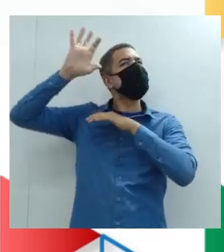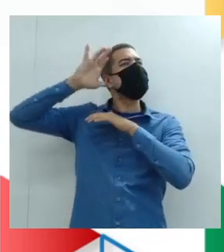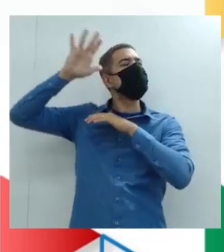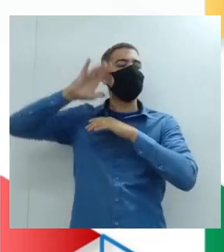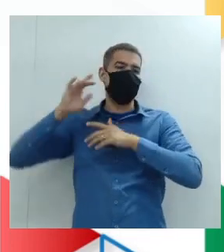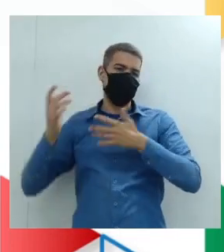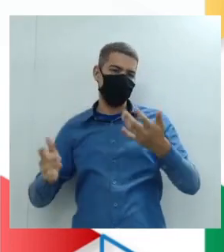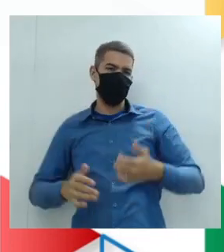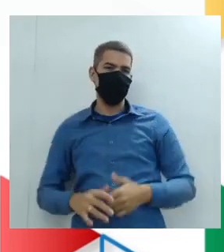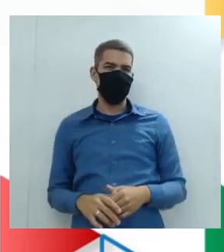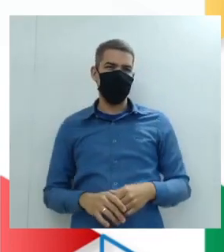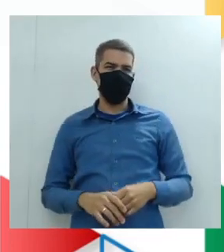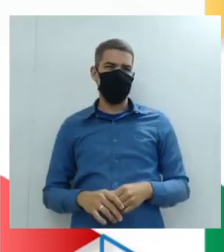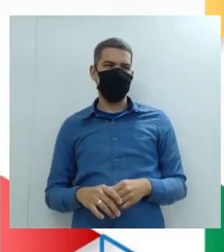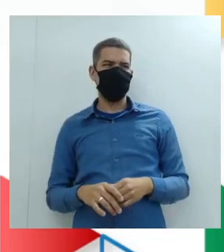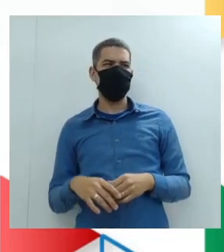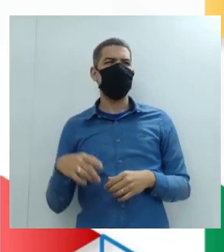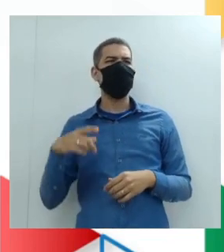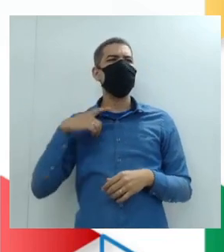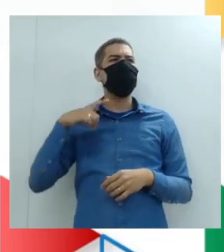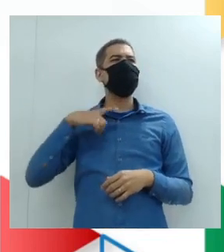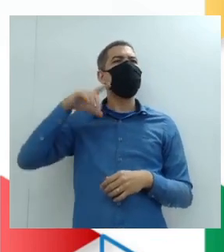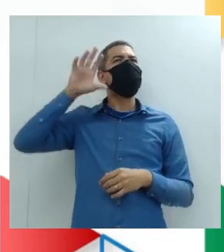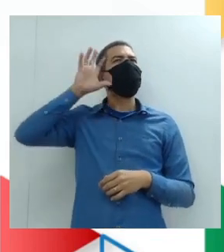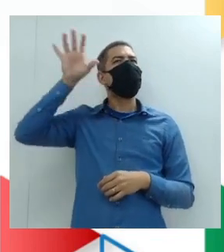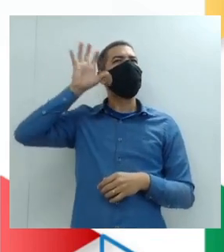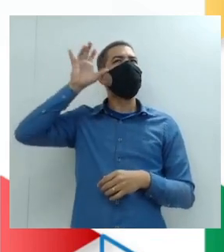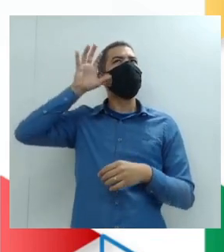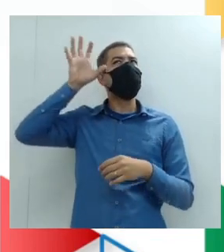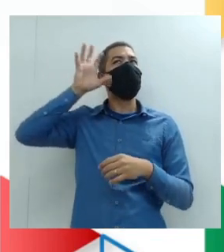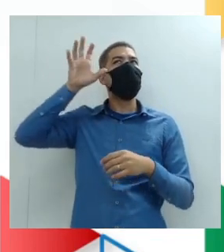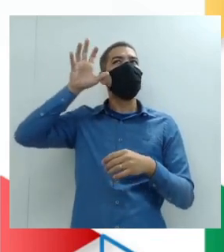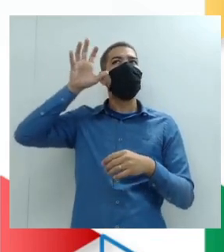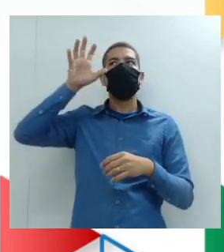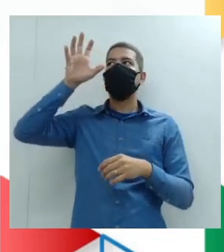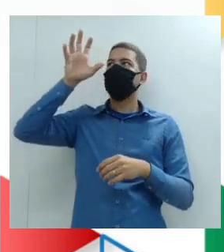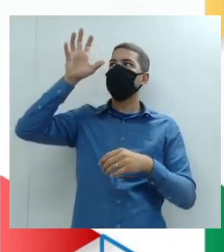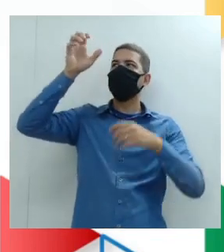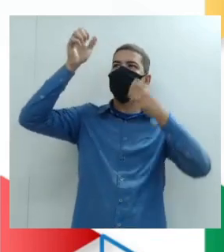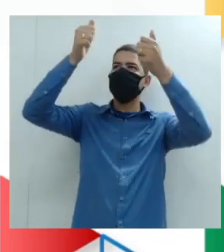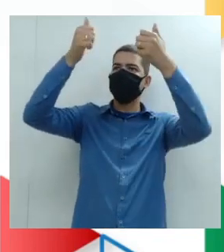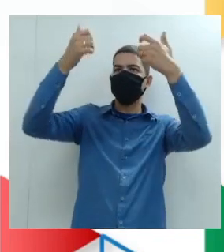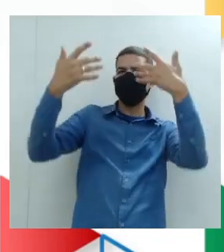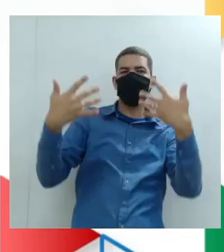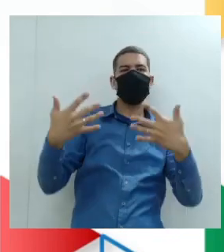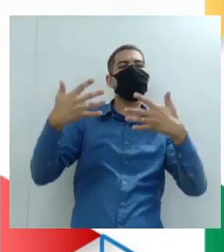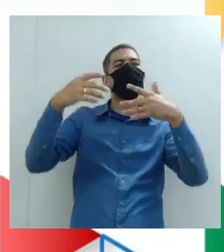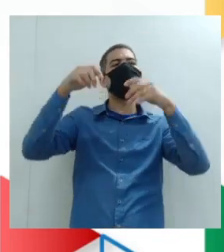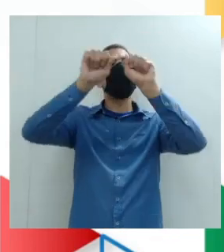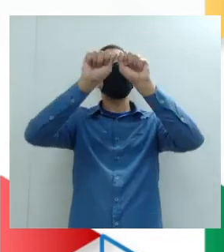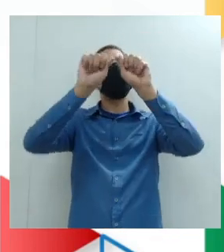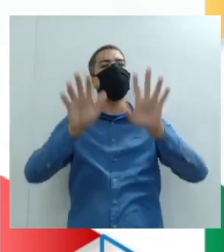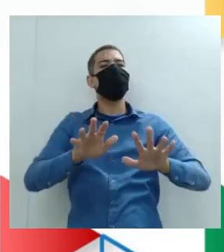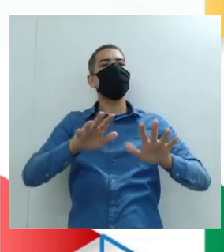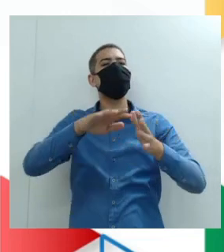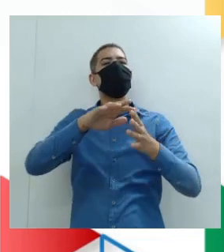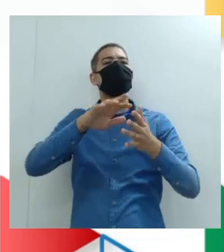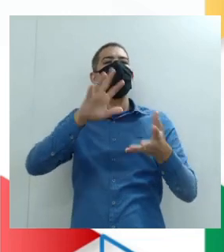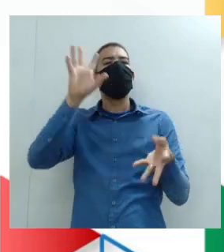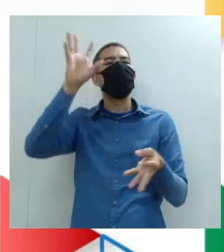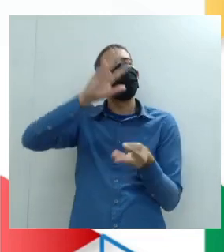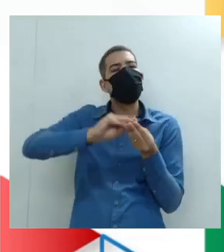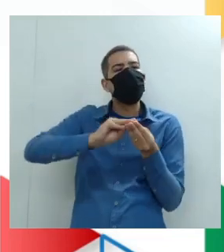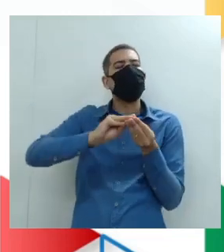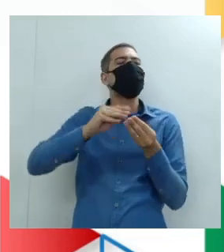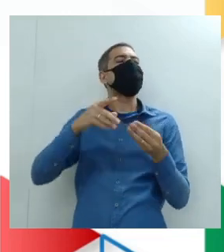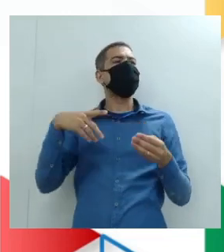você vai entender, tá? Fluxograma, mapa mental, resumos, tá? Isso é muito importante para a gente entender o todo a